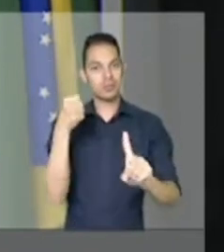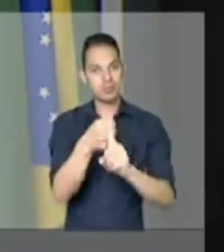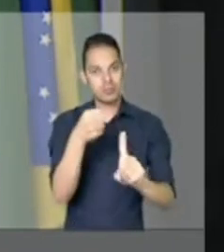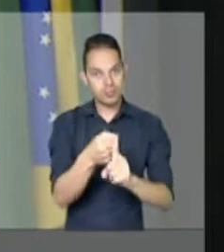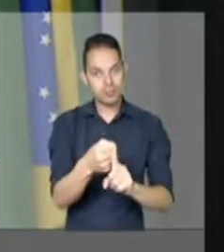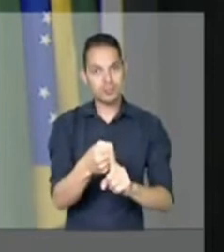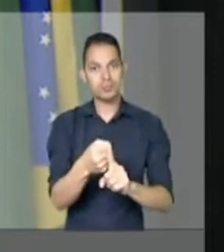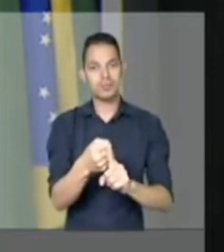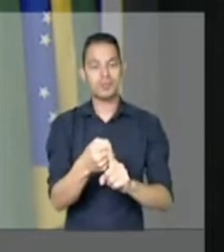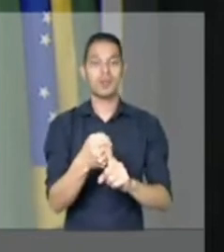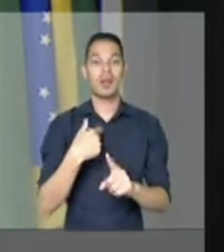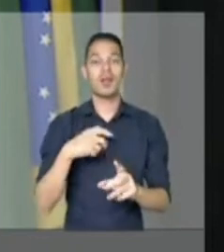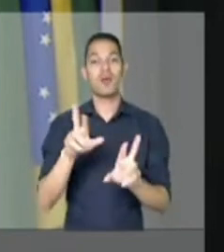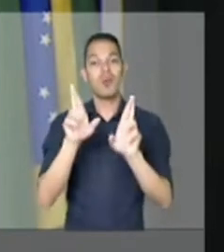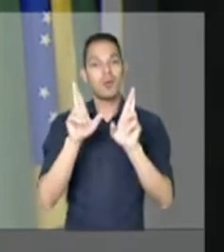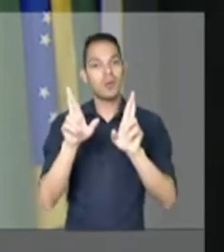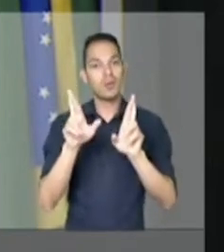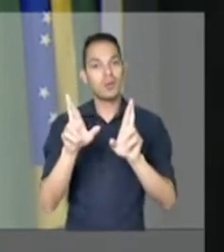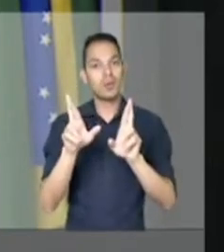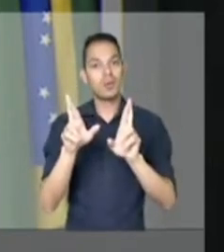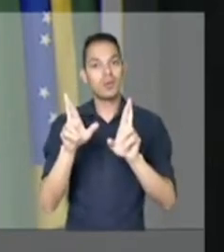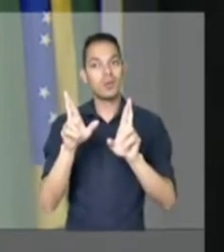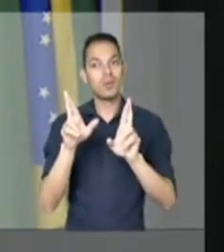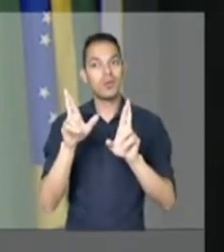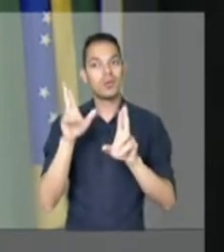eu espero, deputado